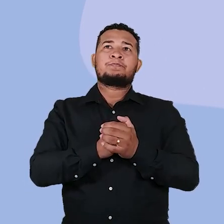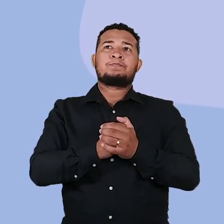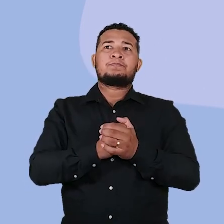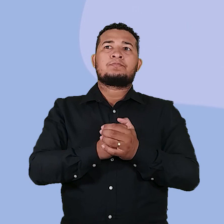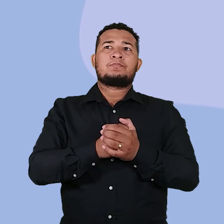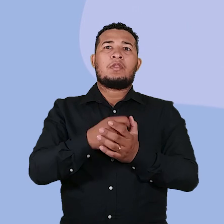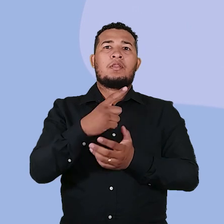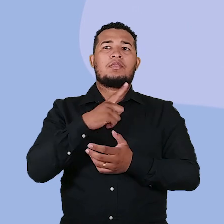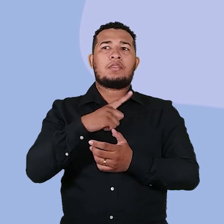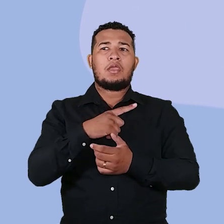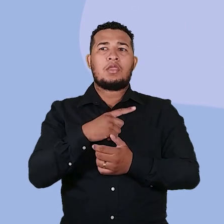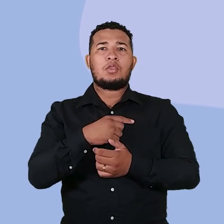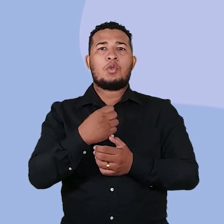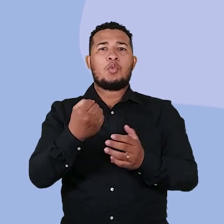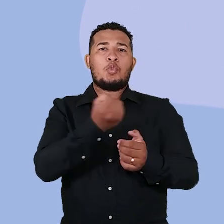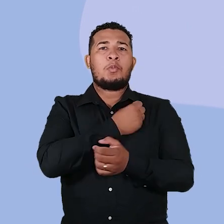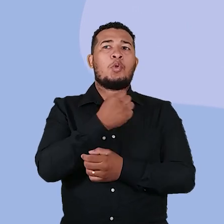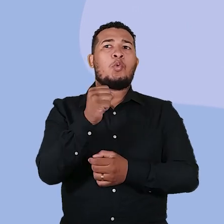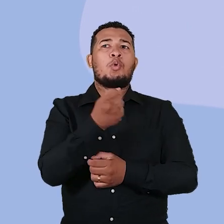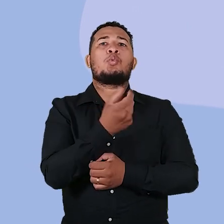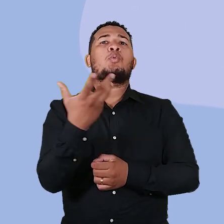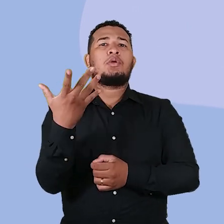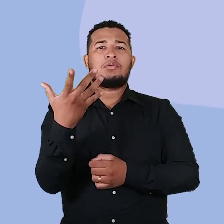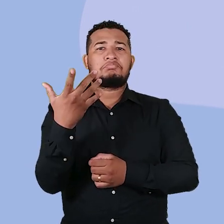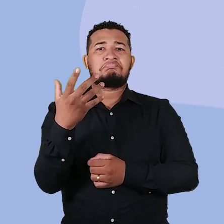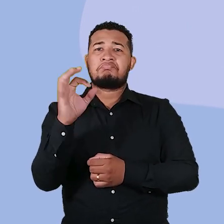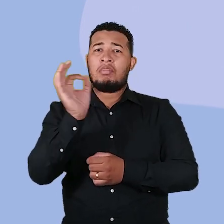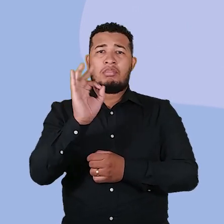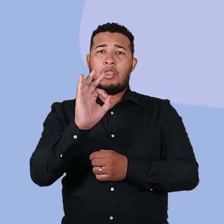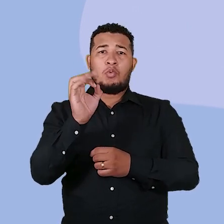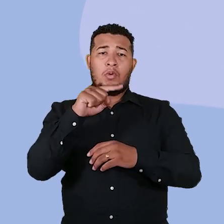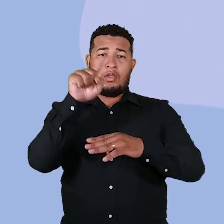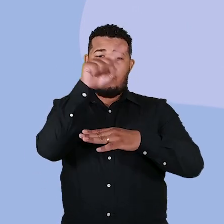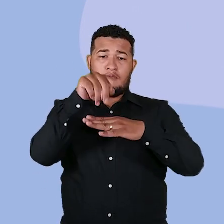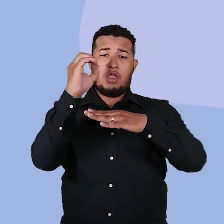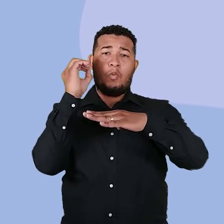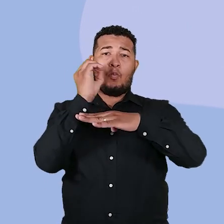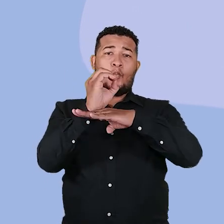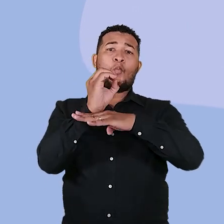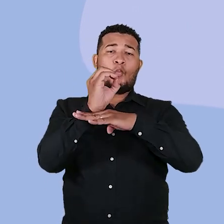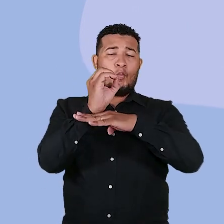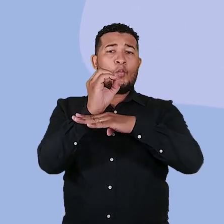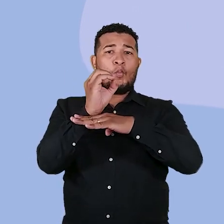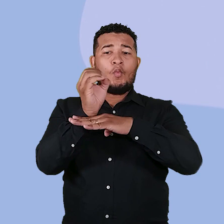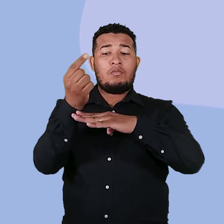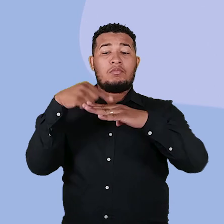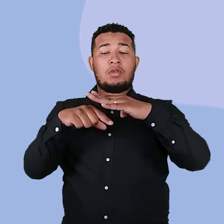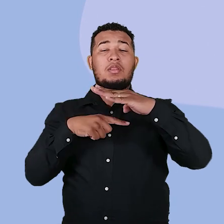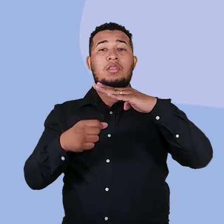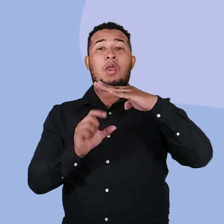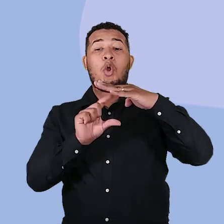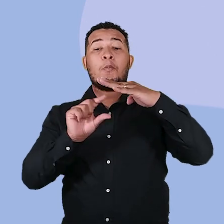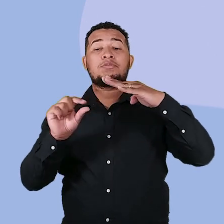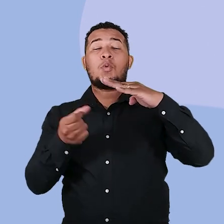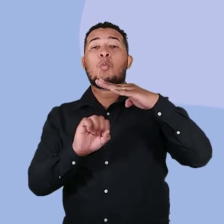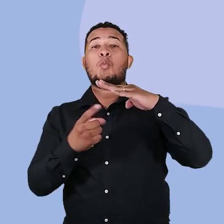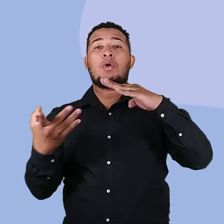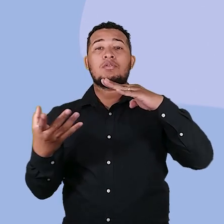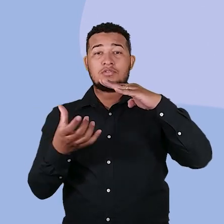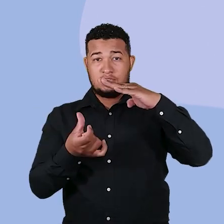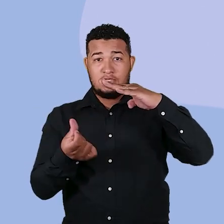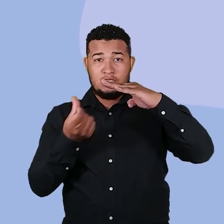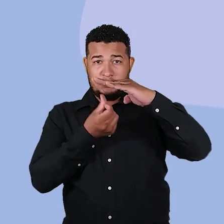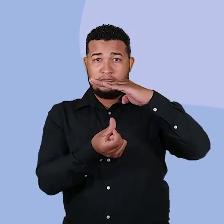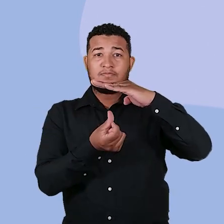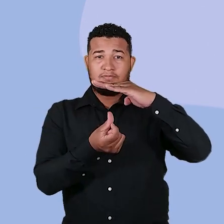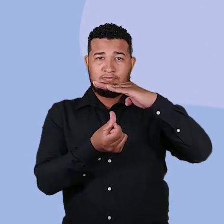e eu tenho quantas vezes o número 8 renovados nenhuma então nem se você vai colocar 10 e não dado o